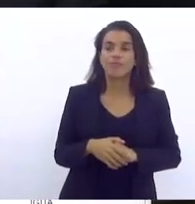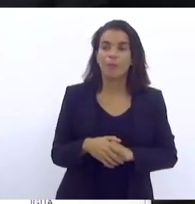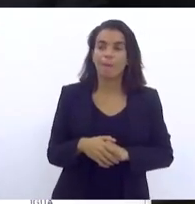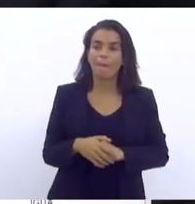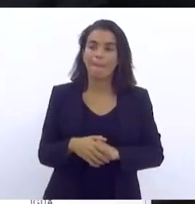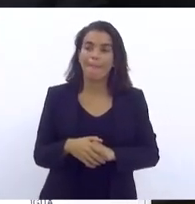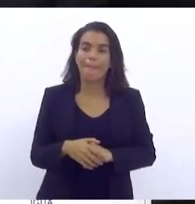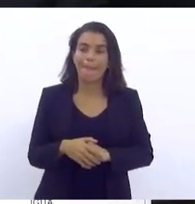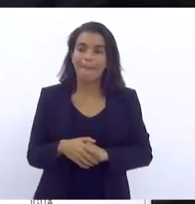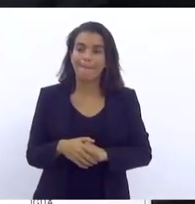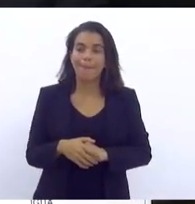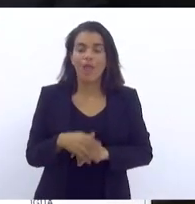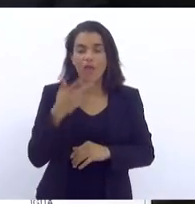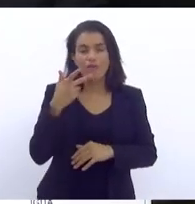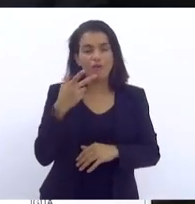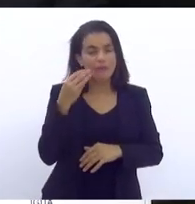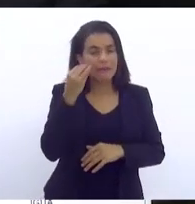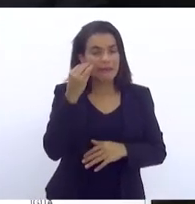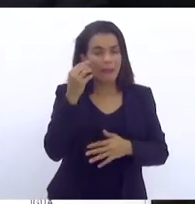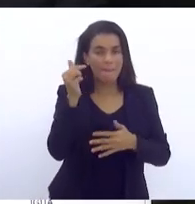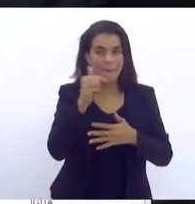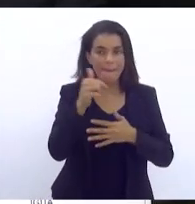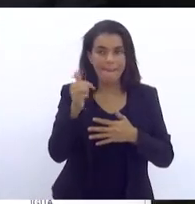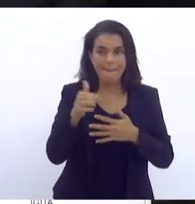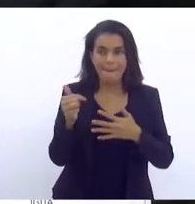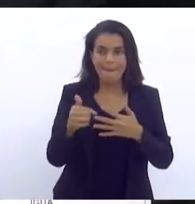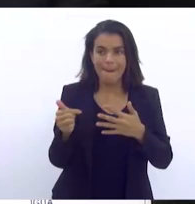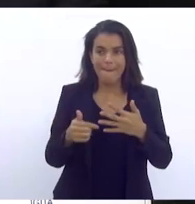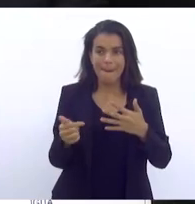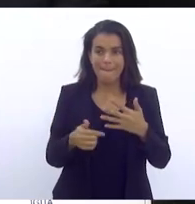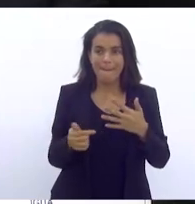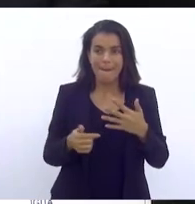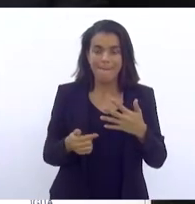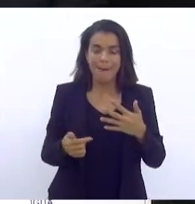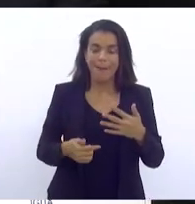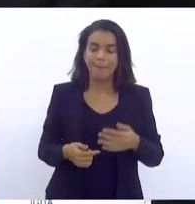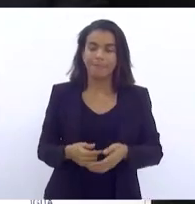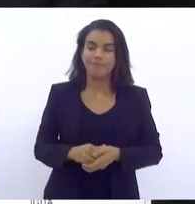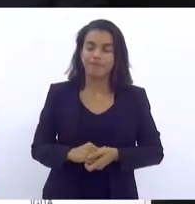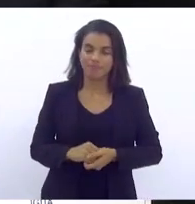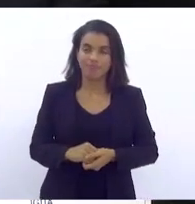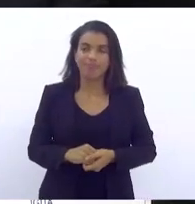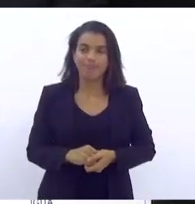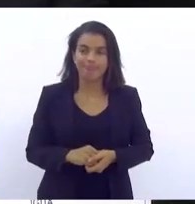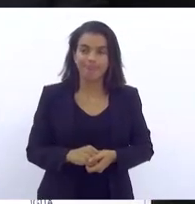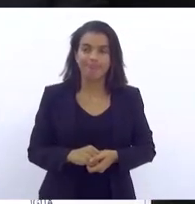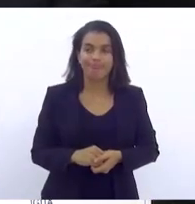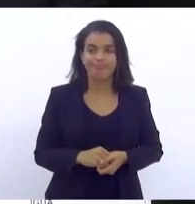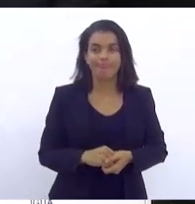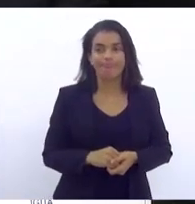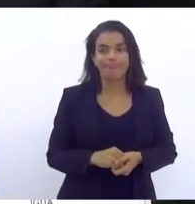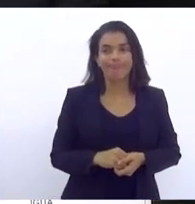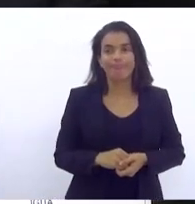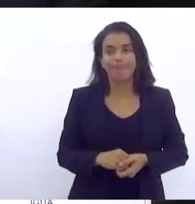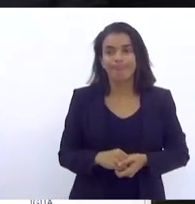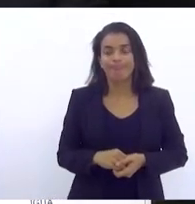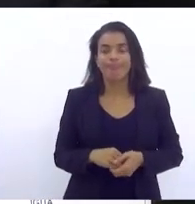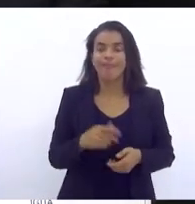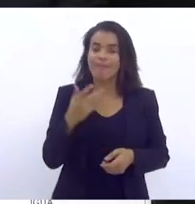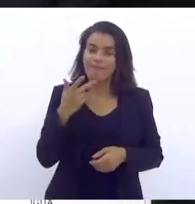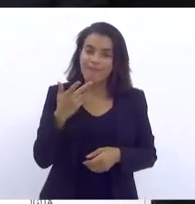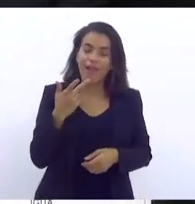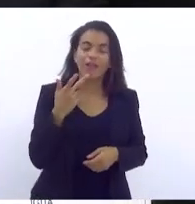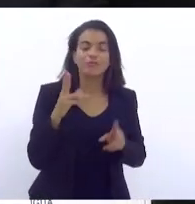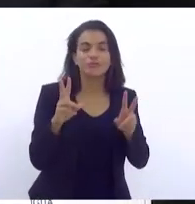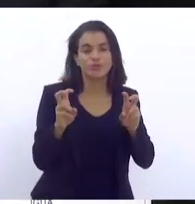centrar aqui nos pontos focais e mais relevantes e objeto de debates e apontamentos feitos aqui ao longo